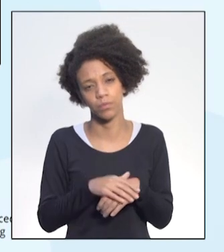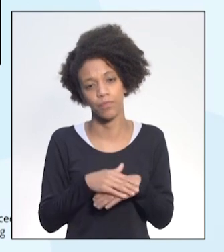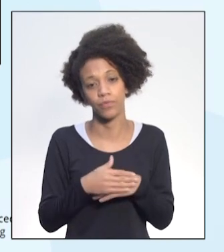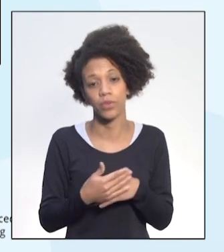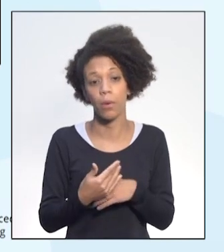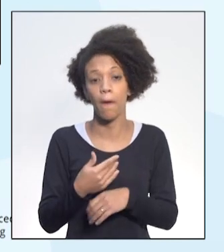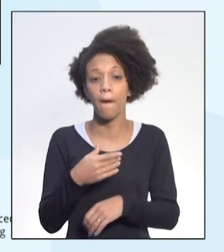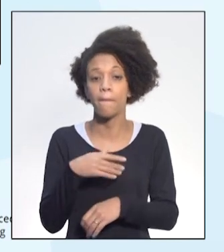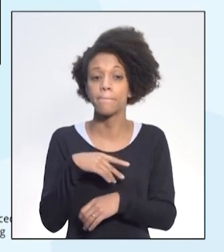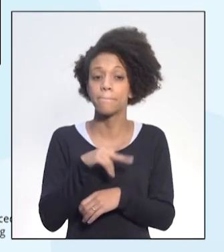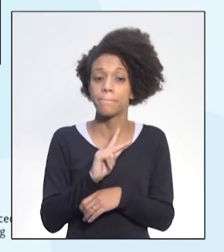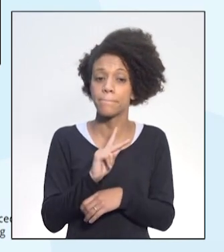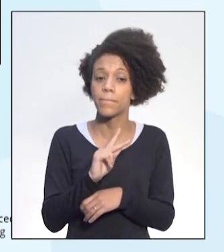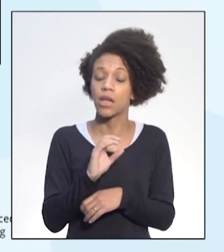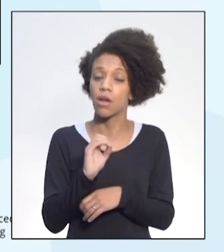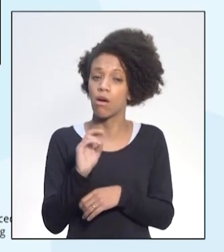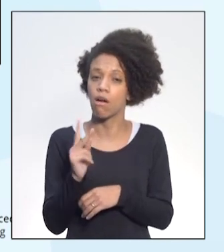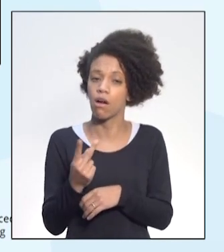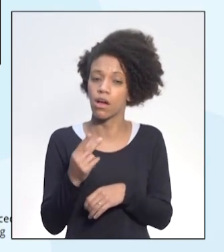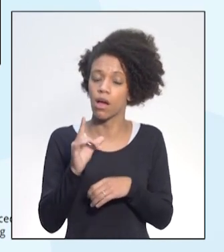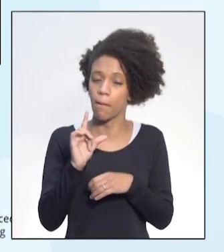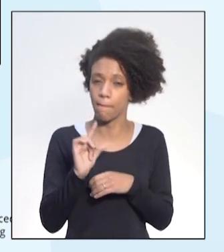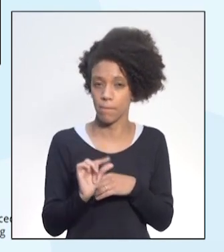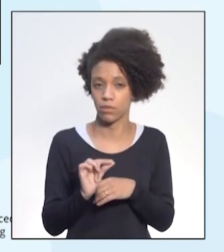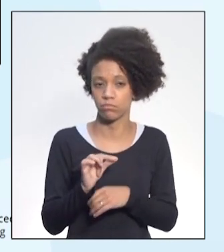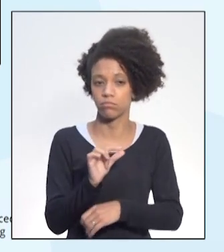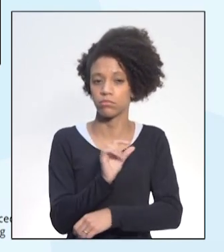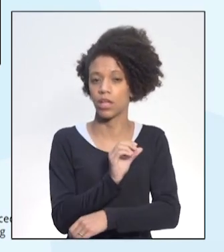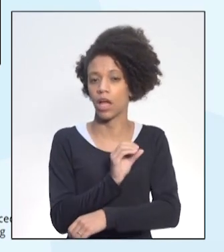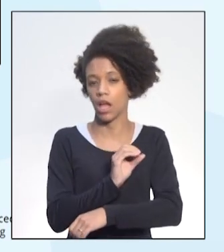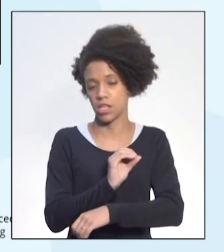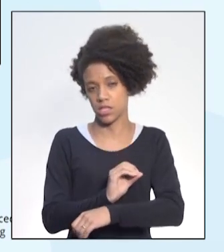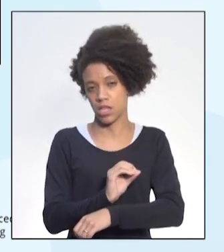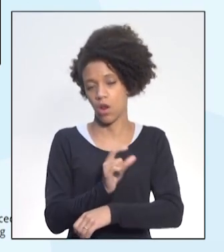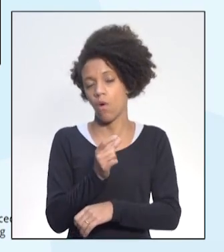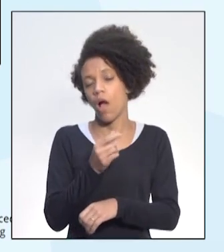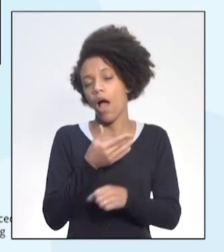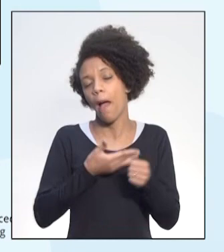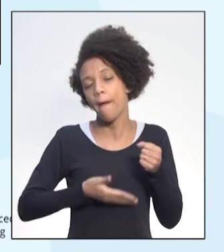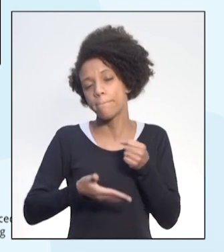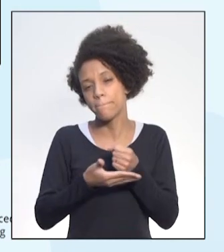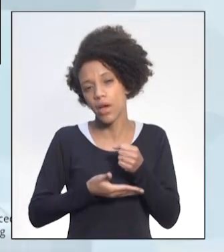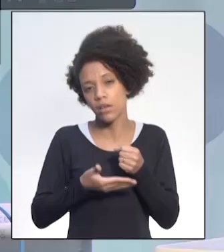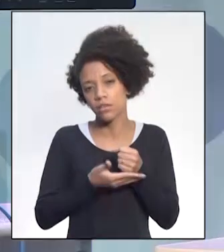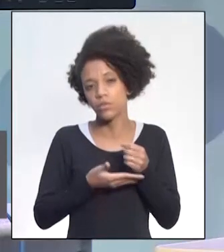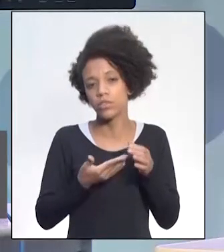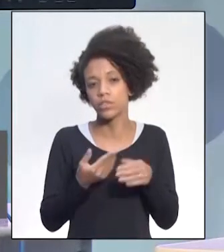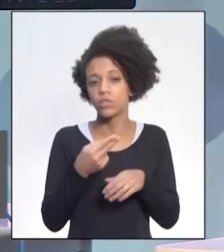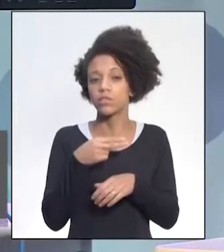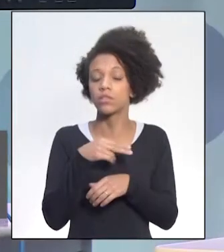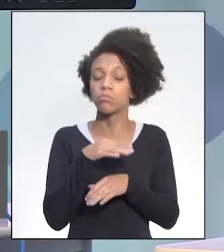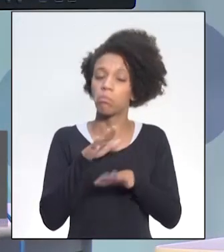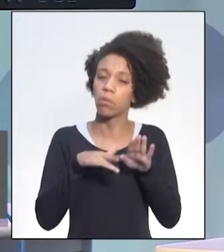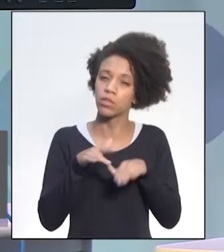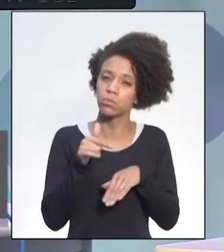POH valores menores, próximo a 0, é básico. E o neutro jura em torno de 7. Então, quando eu tenho